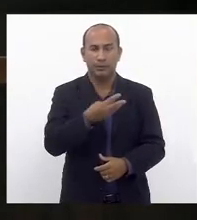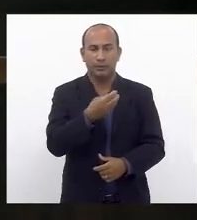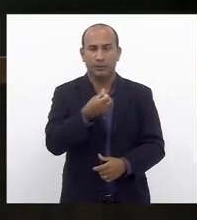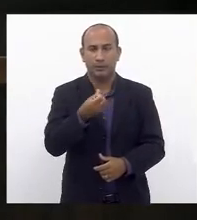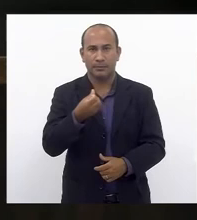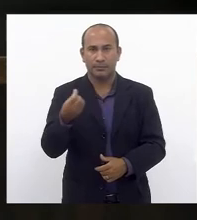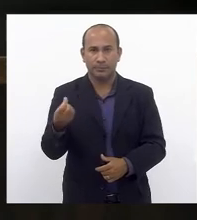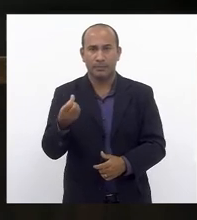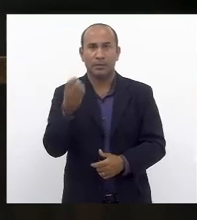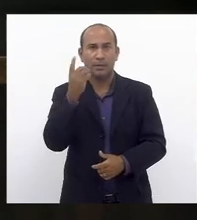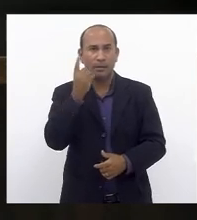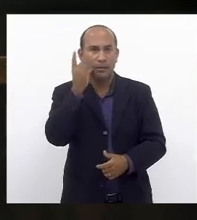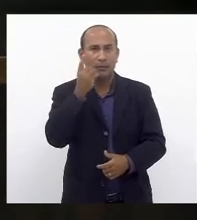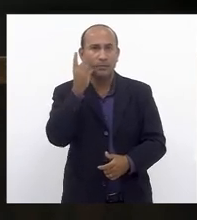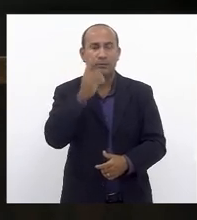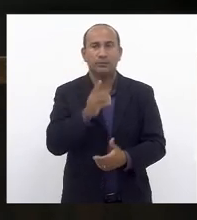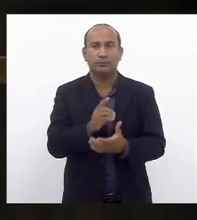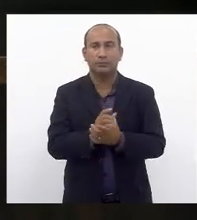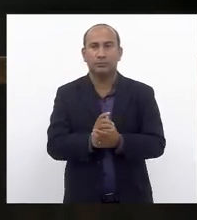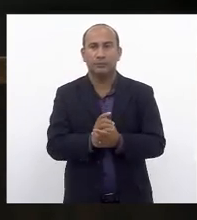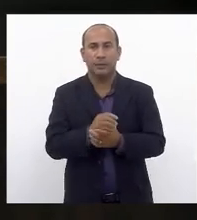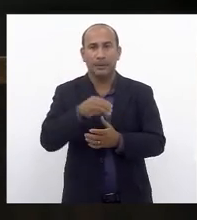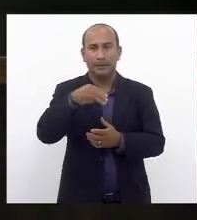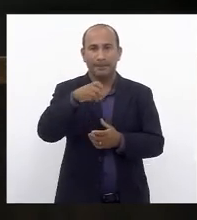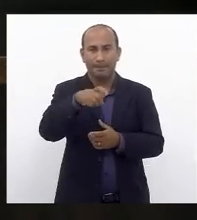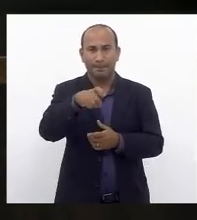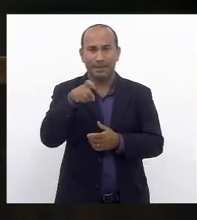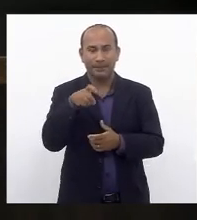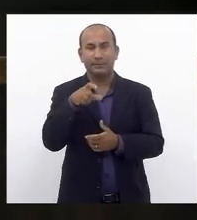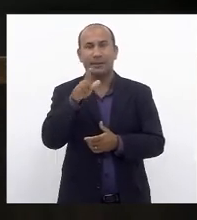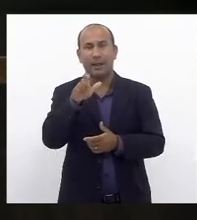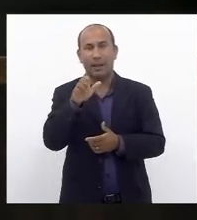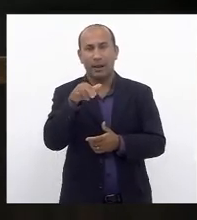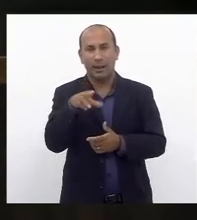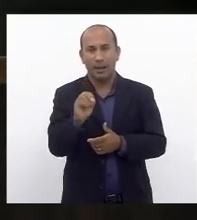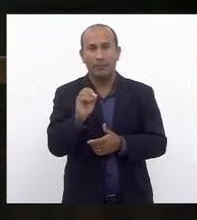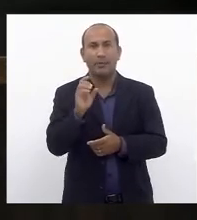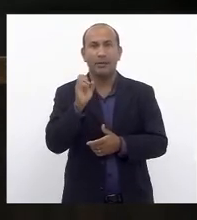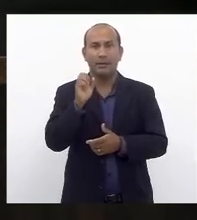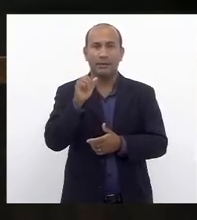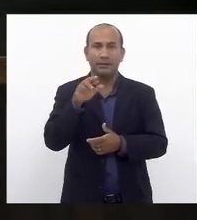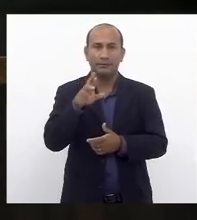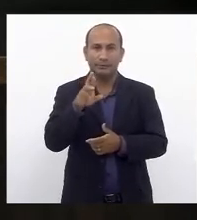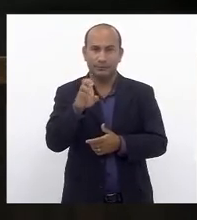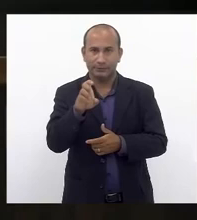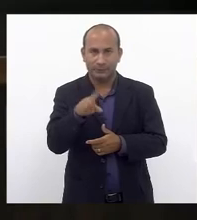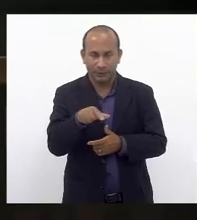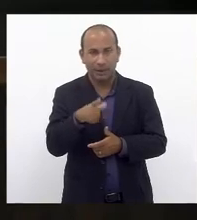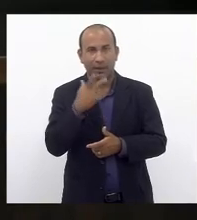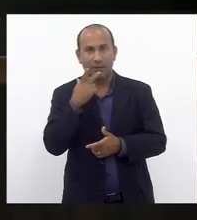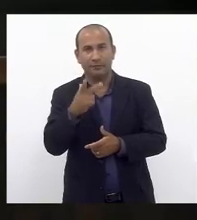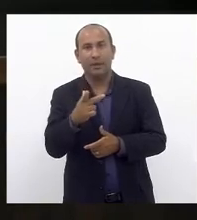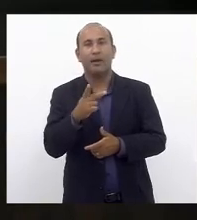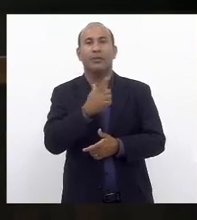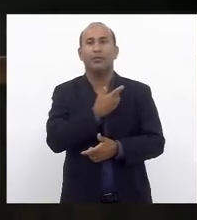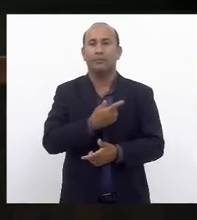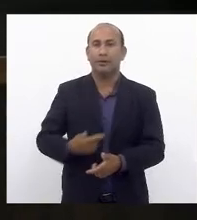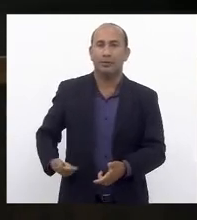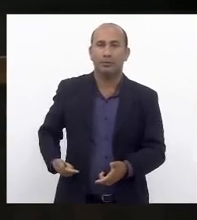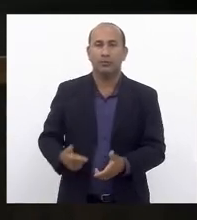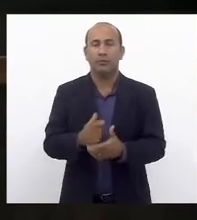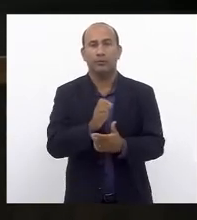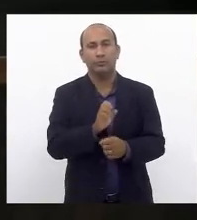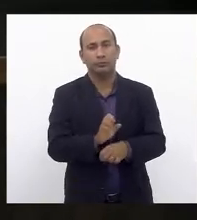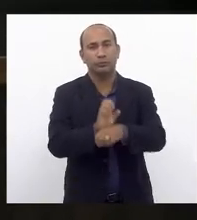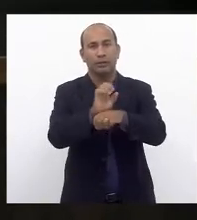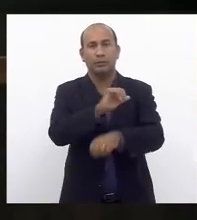366/2021, de autoria dos deputados Max Lemo e André Siciliano, que solicita ao excelentíssimo senhor governador do